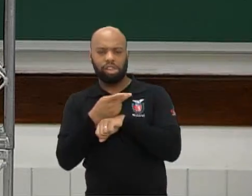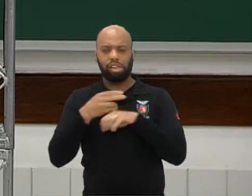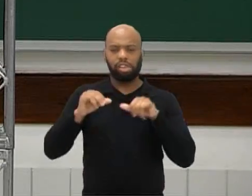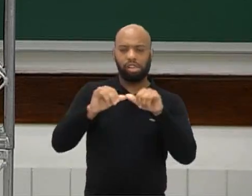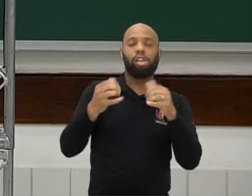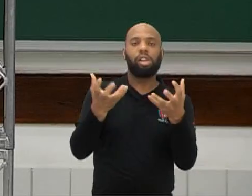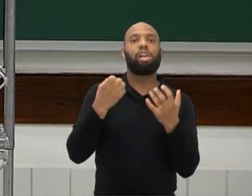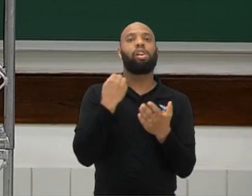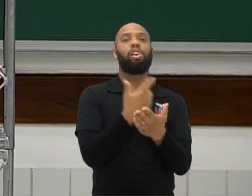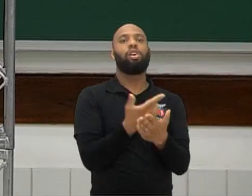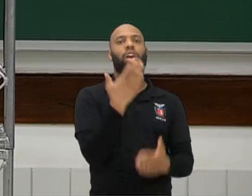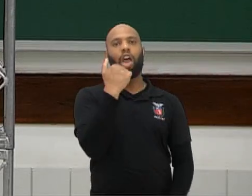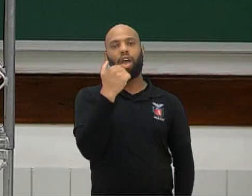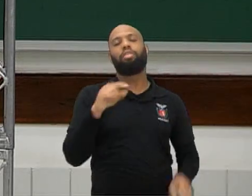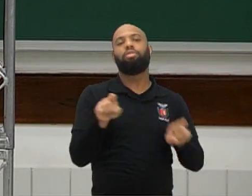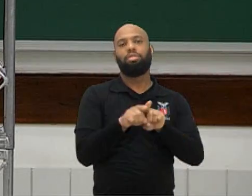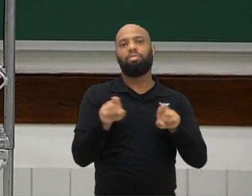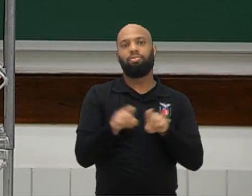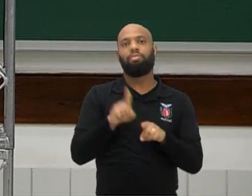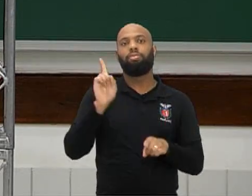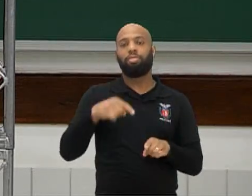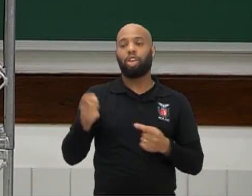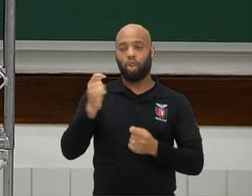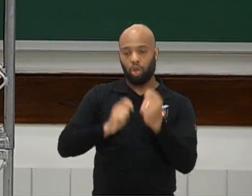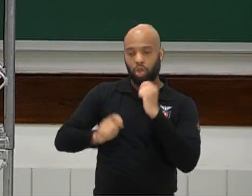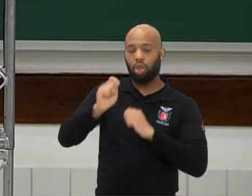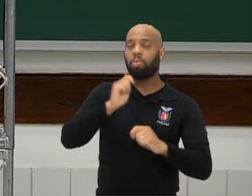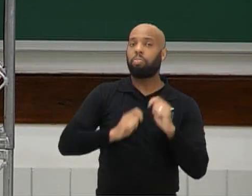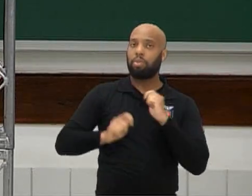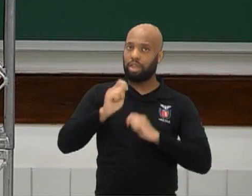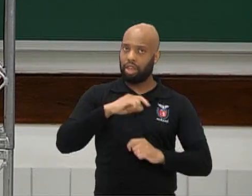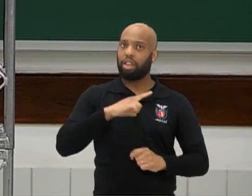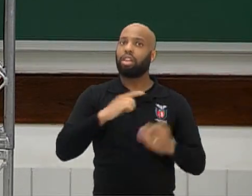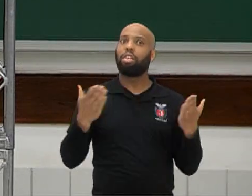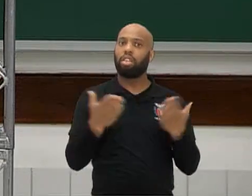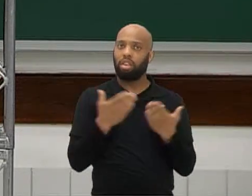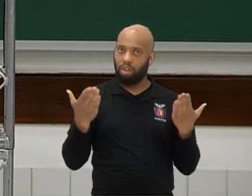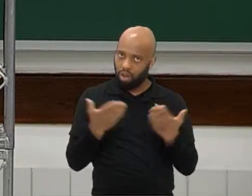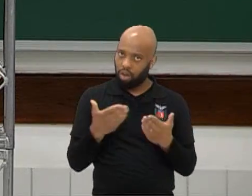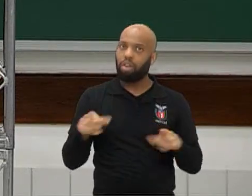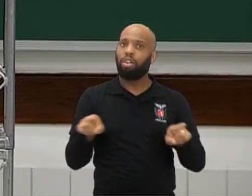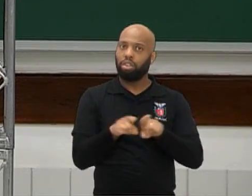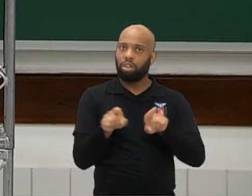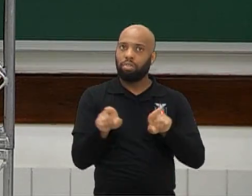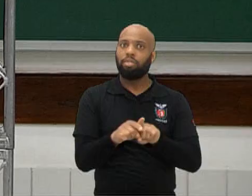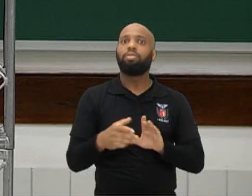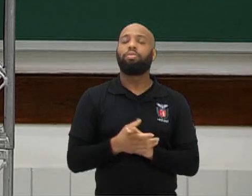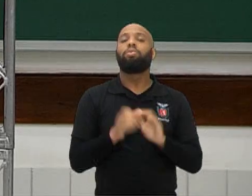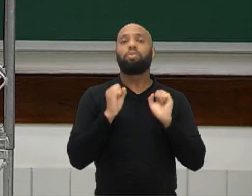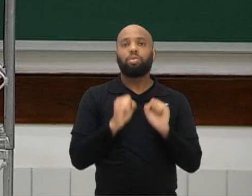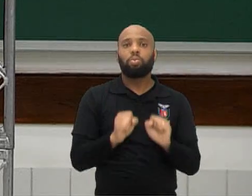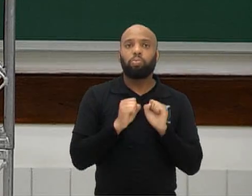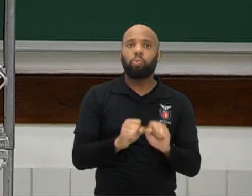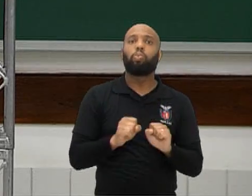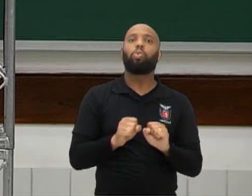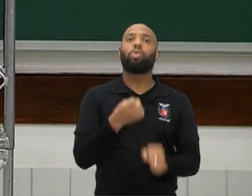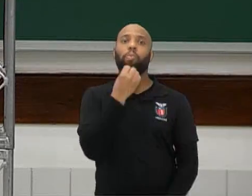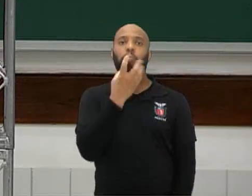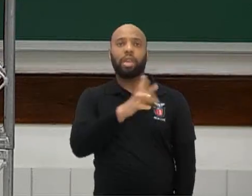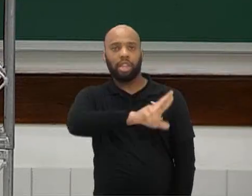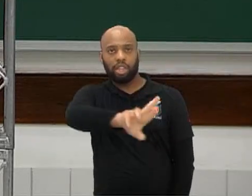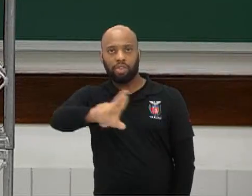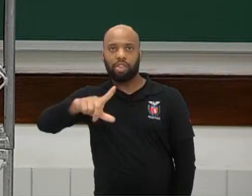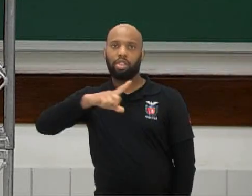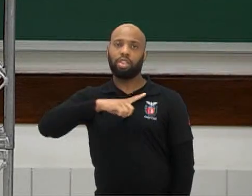pessoas para o consumo. Então, é uma atividade econômica extremamente rentável e que pode sim trazer um